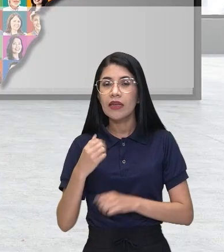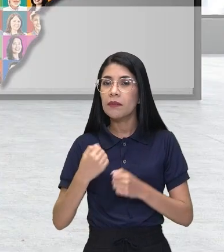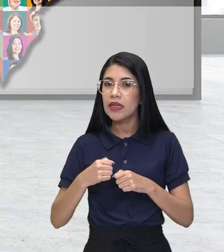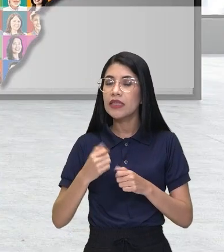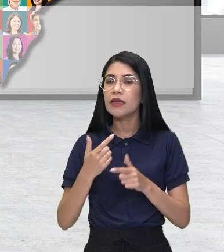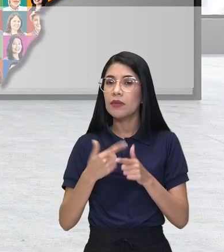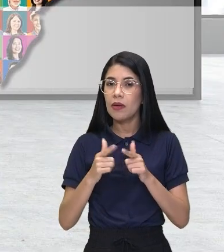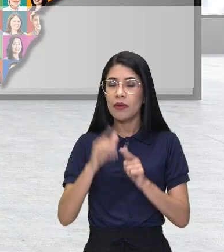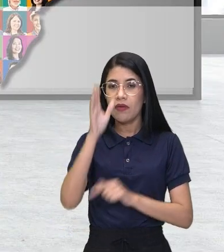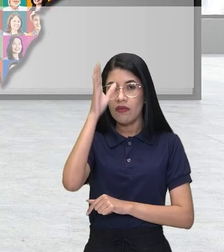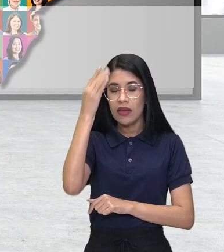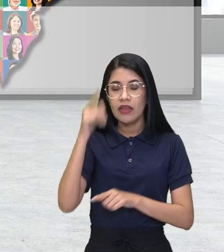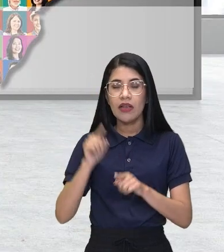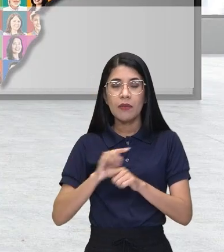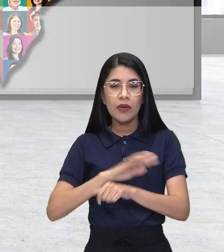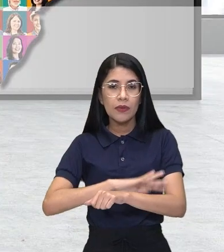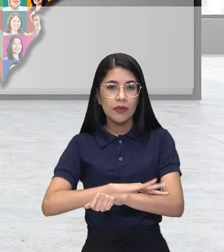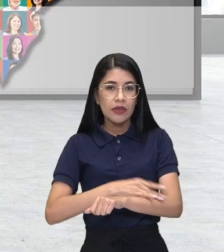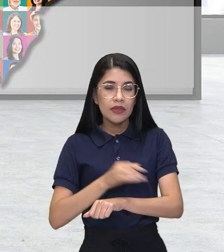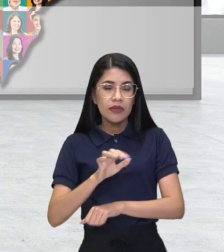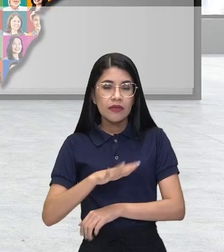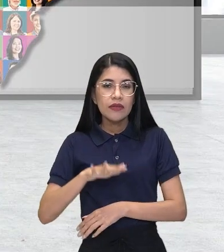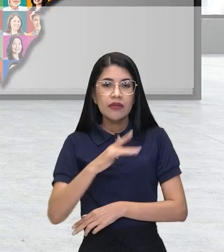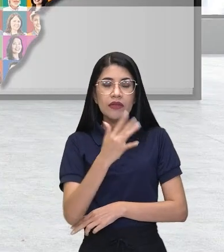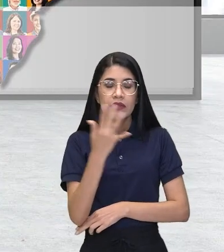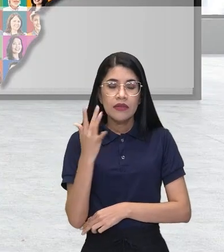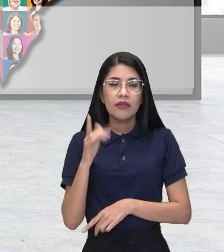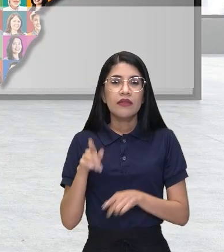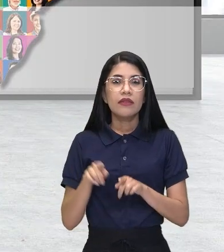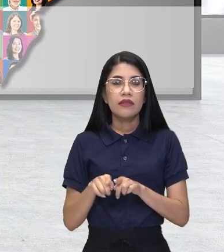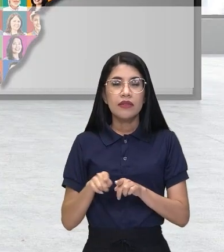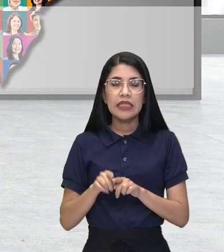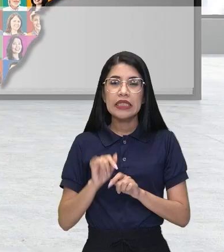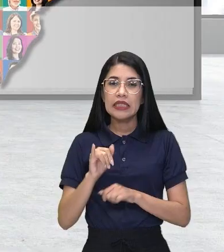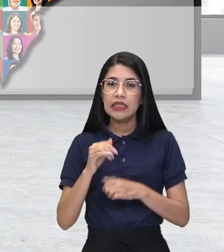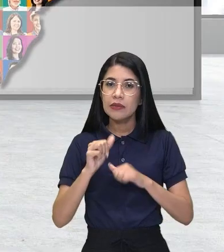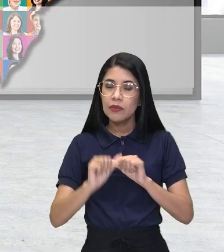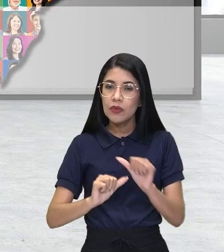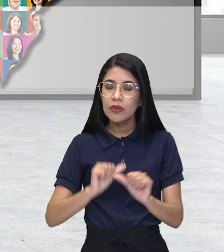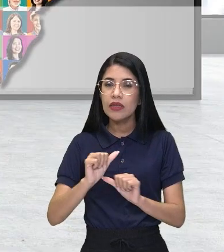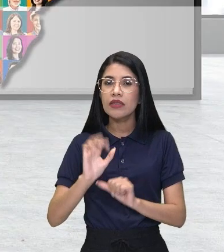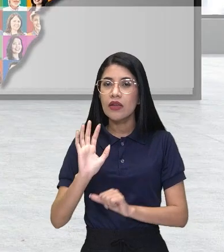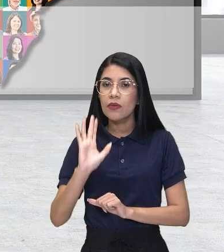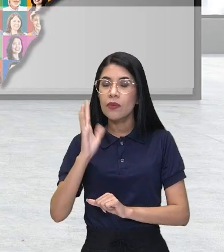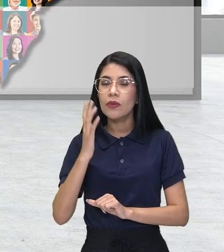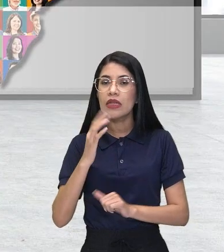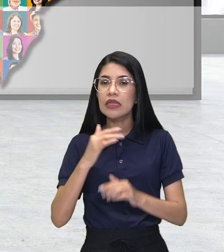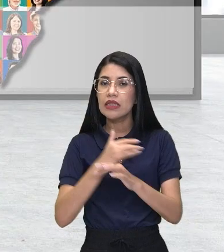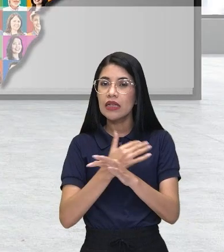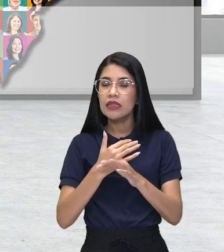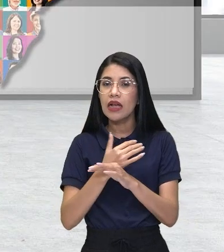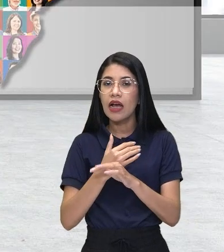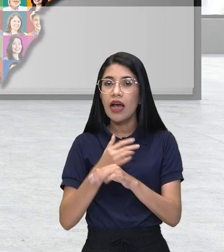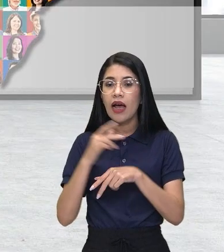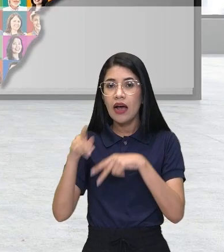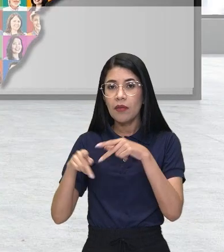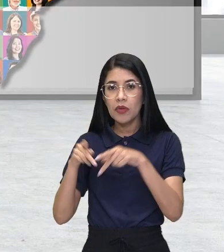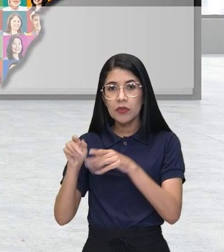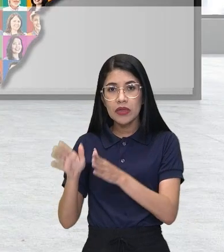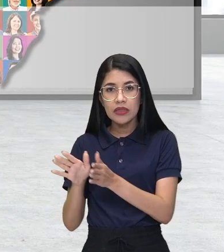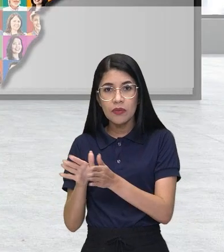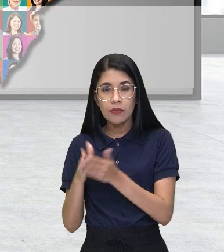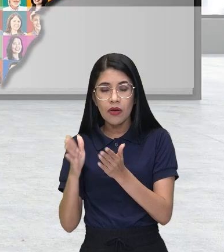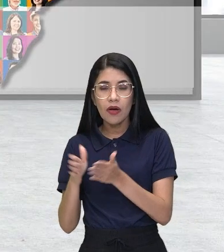racismo ambiental ele existe, né? Que se vai fazer alguma mudança ali na cidade, é aquela população mais pobre ali que está ali, então é